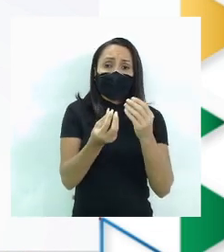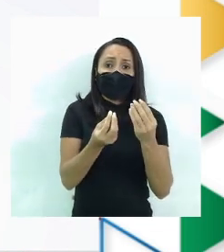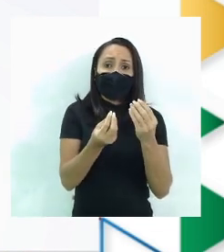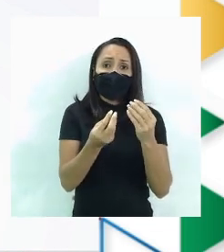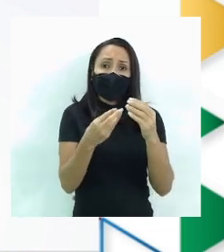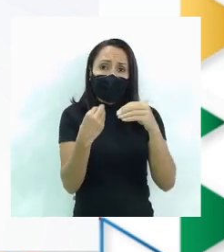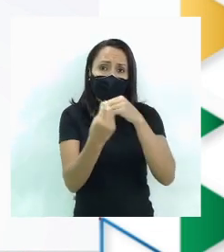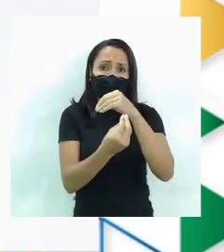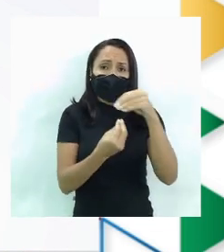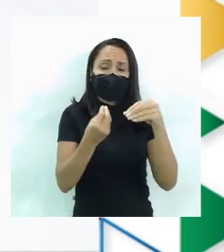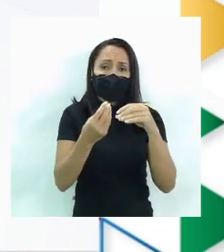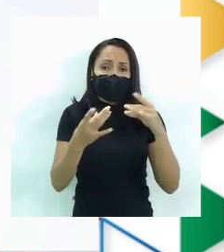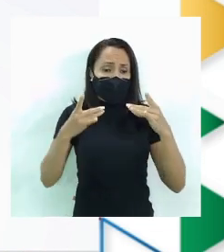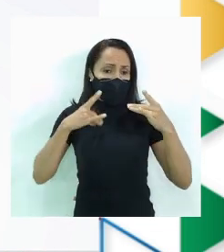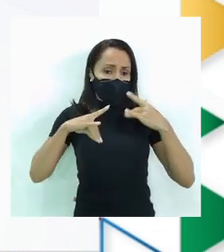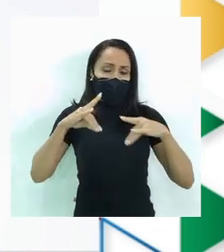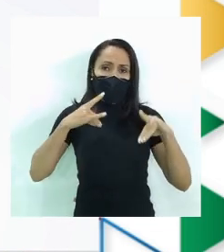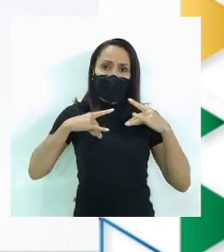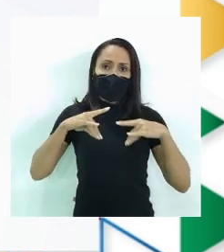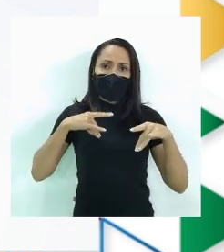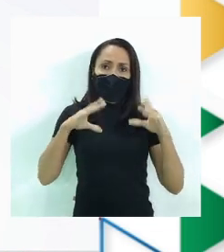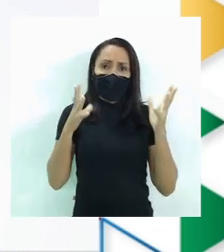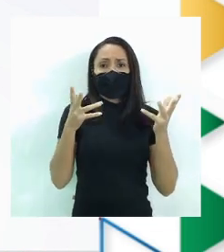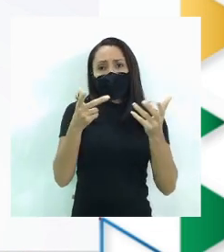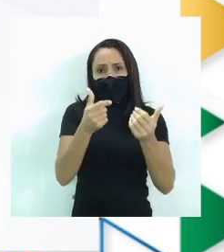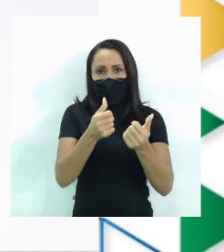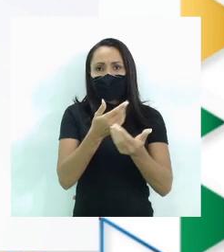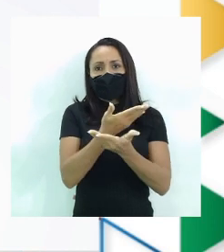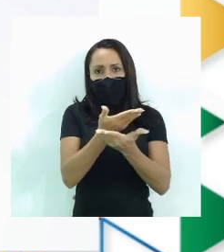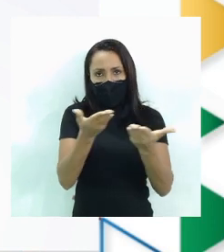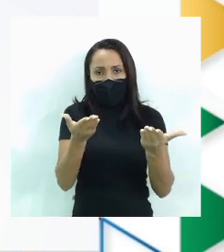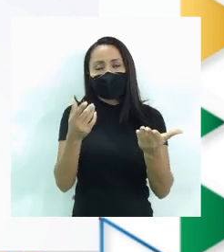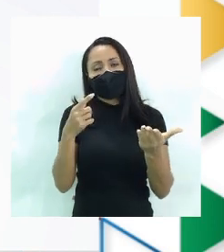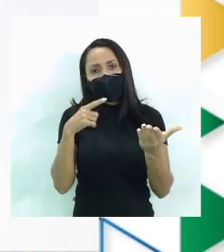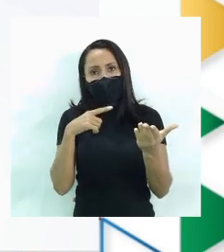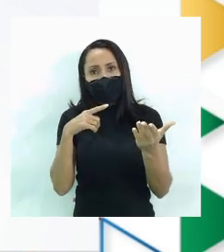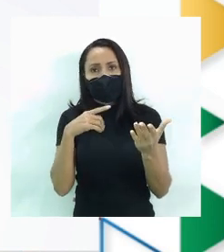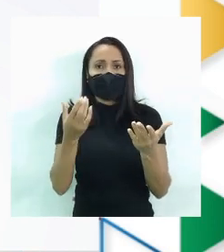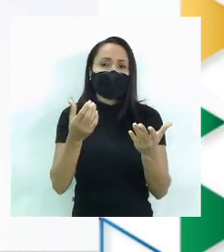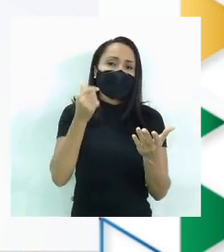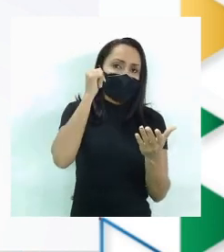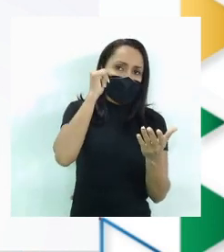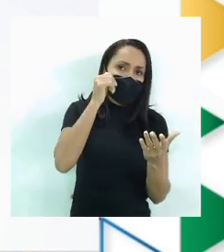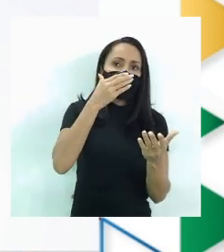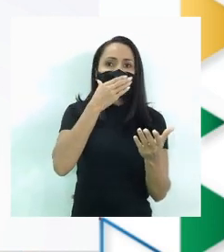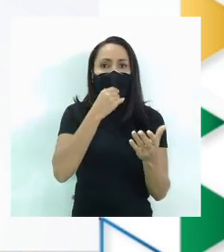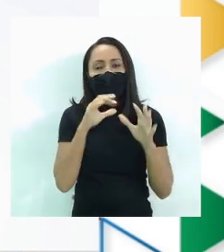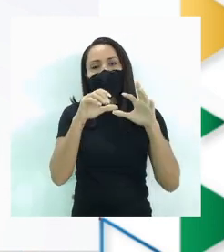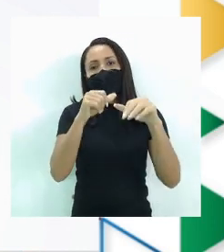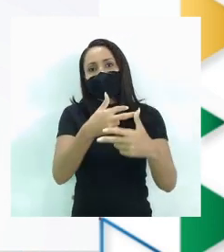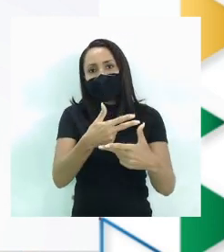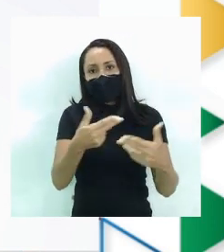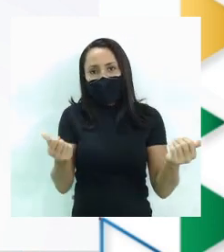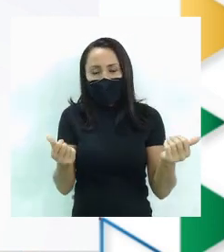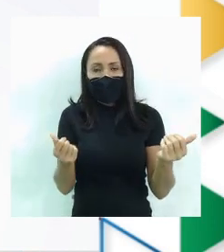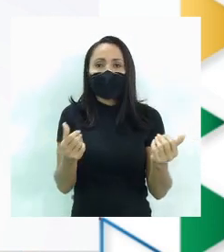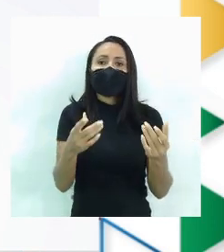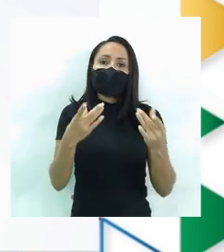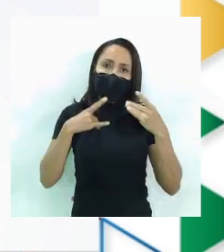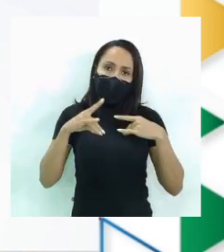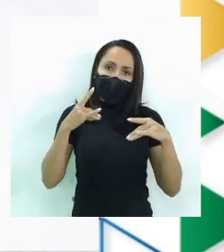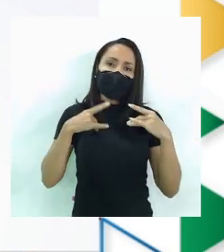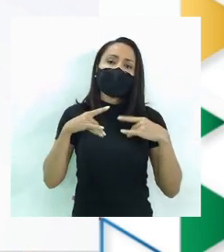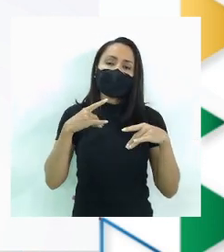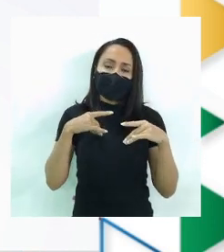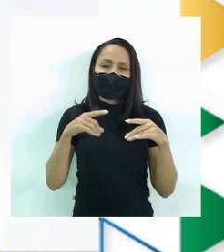denominadas hormônios. Então, todos nós temos os hormônios, tá certo? Homens, mulheres, animais, todos temos hormônios, tá